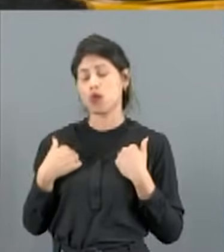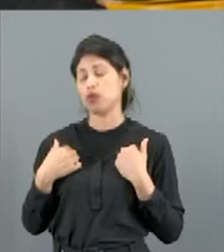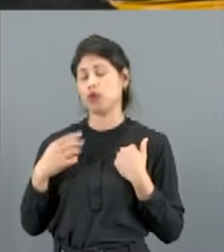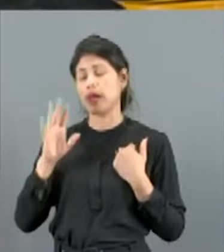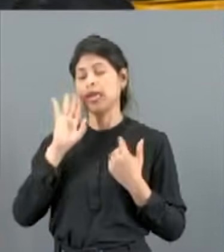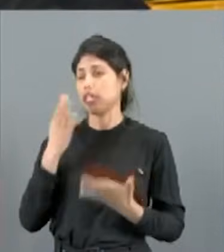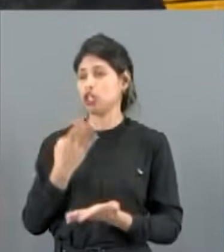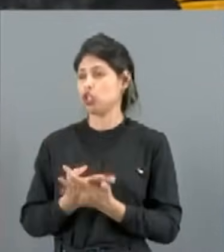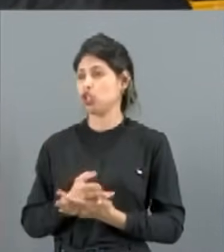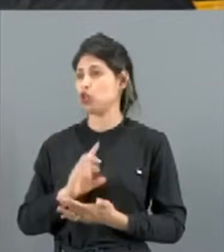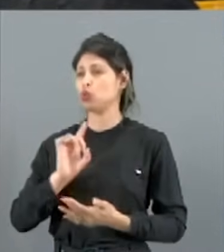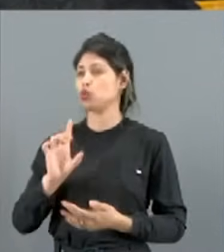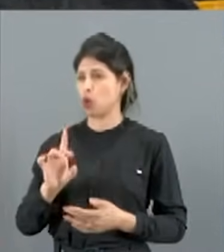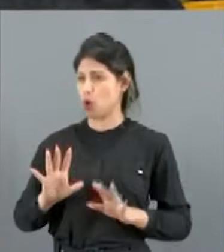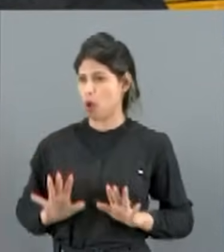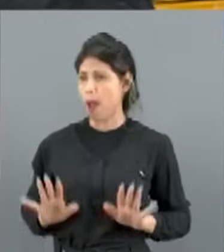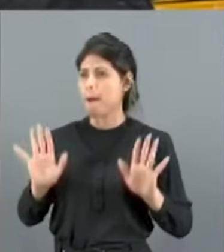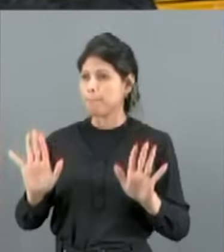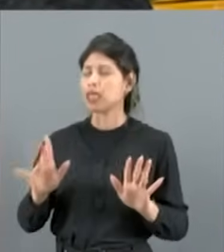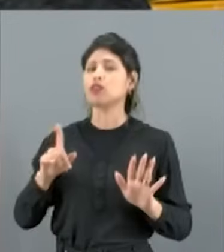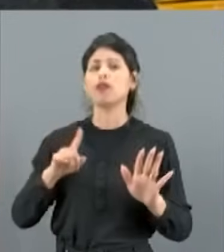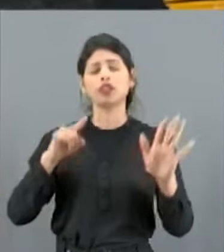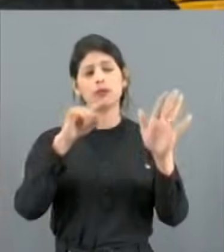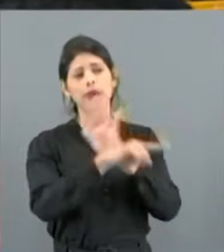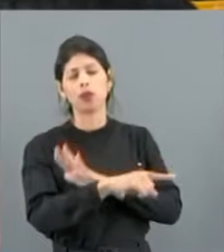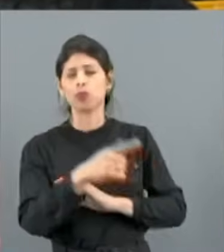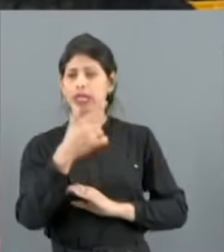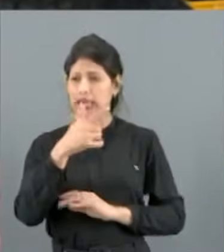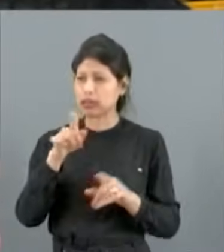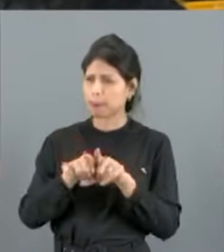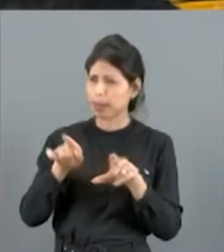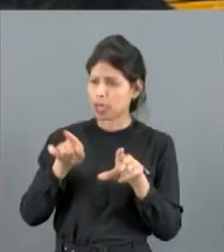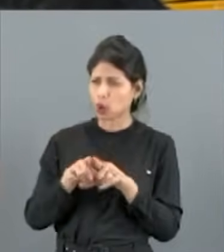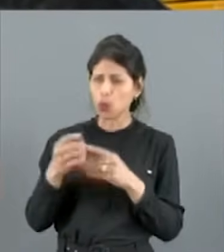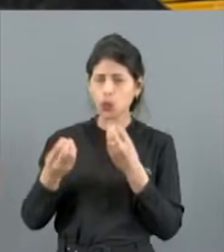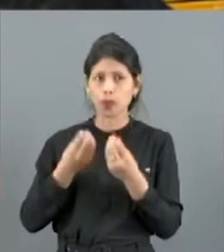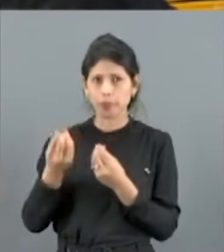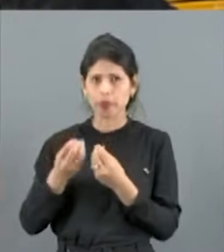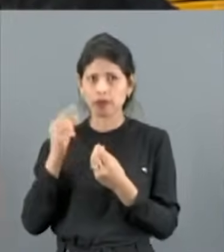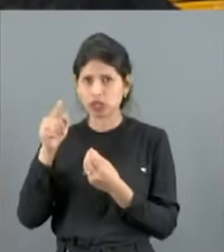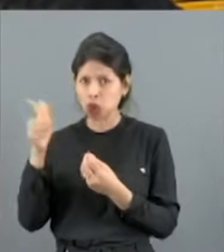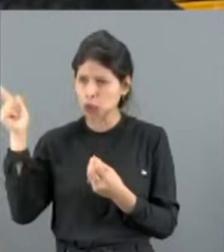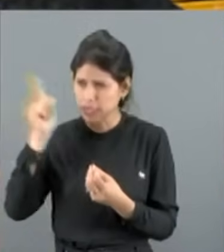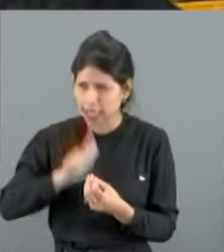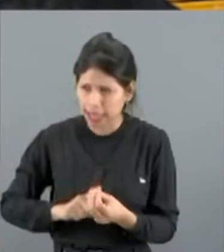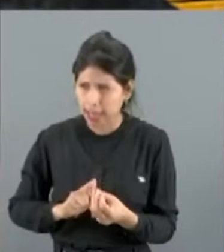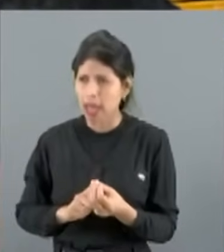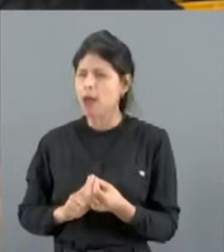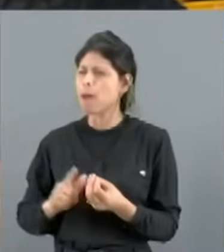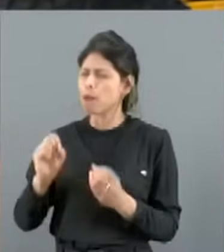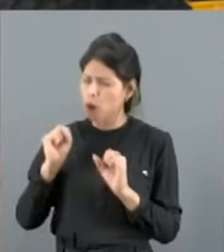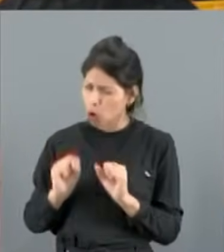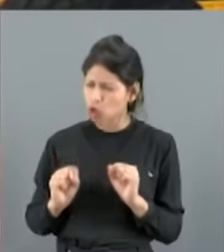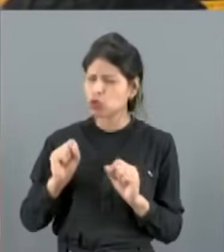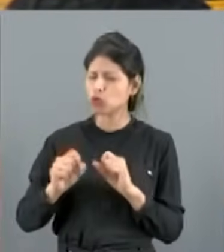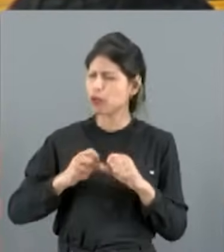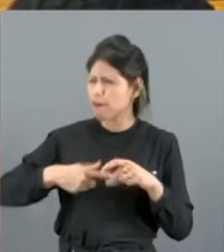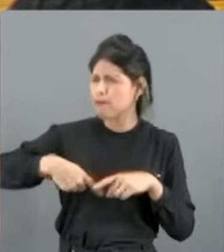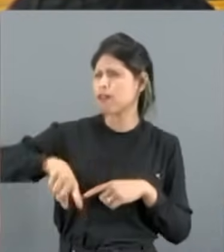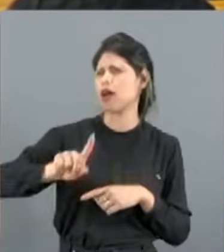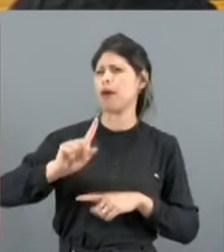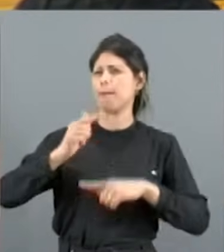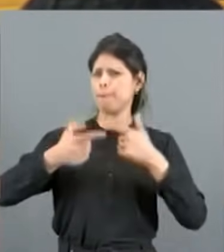eu não acredito nisso eu queria fazer outra pergunta para o senhor que o senhor é do exército O senhor é um general o senhor pode para guerra numa situação daquela que o senhor viu ali